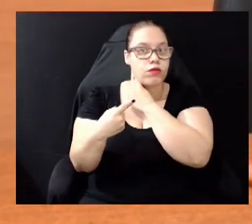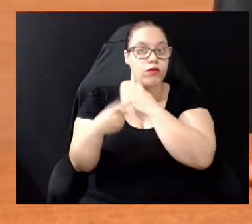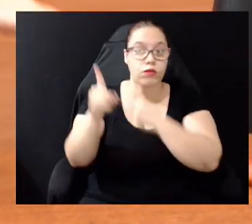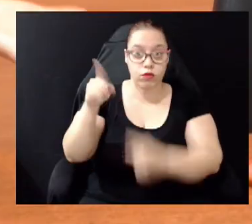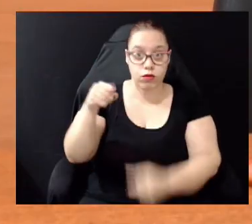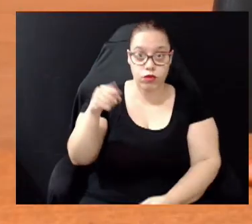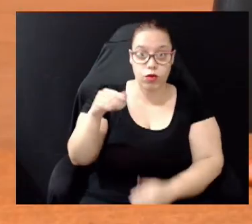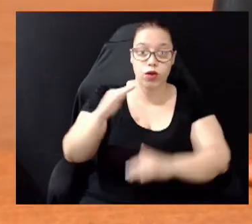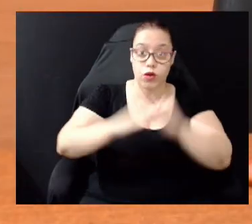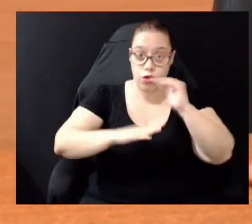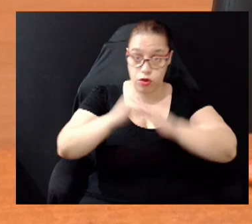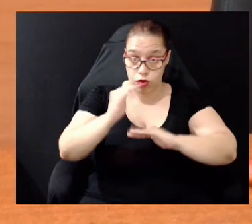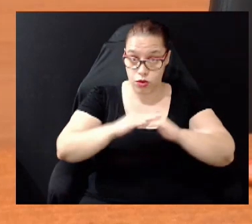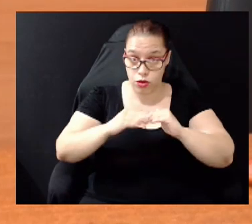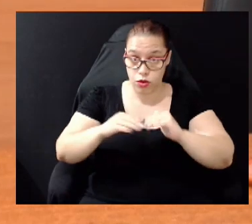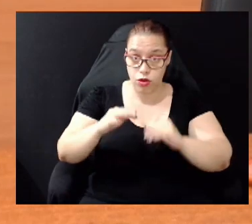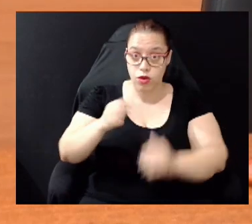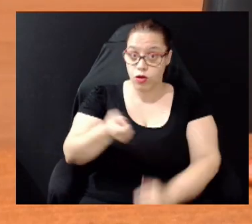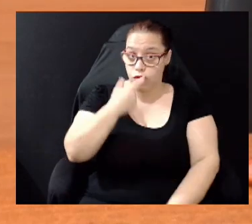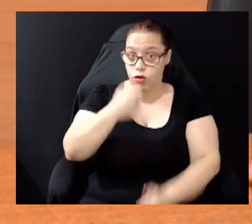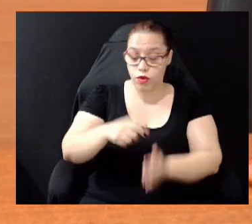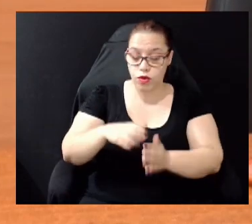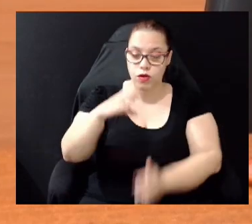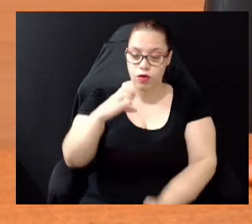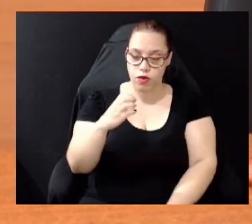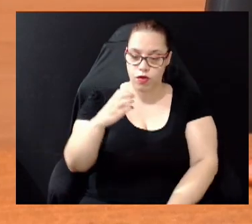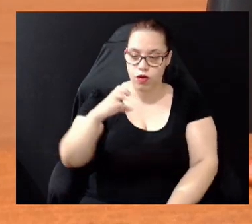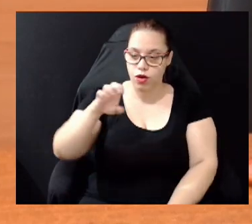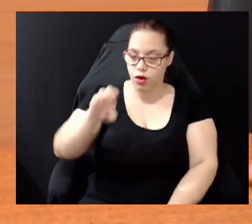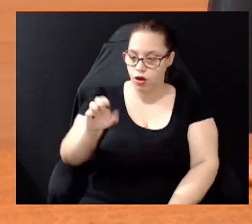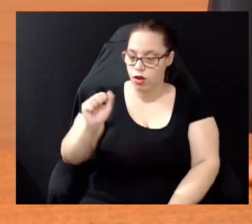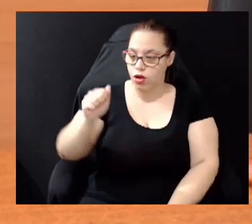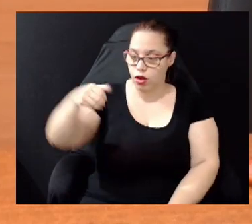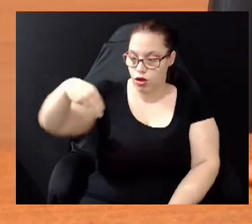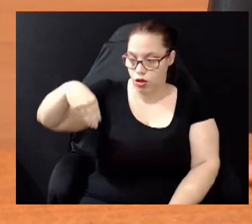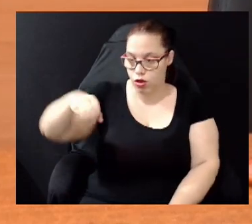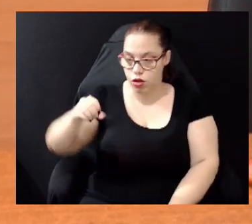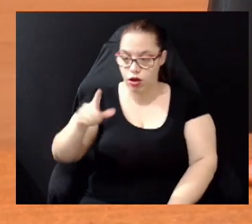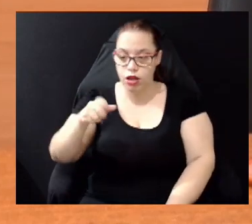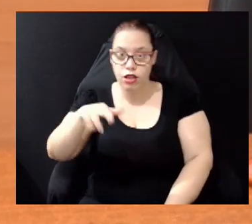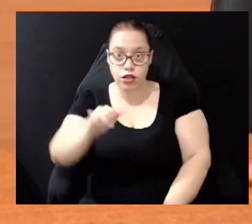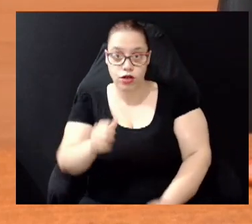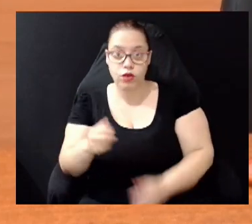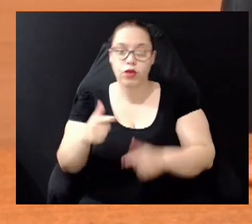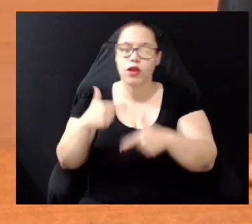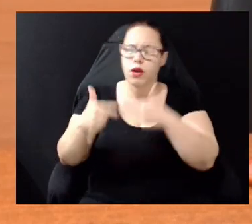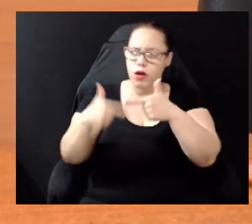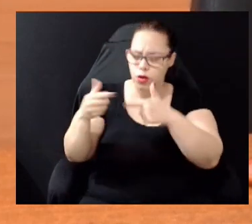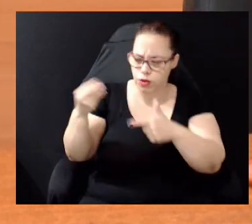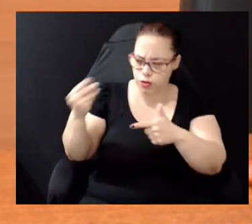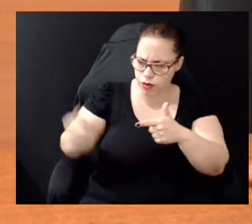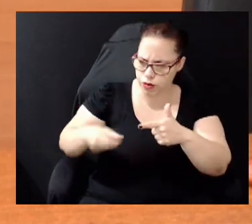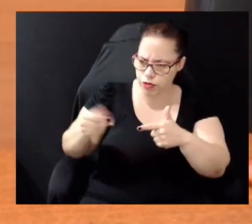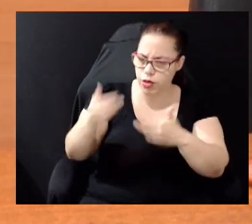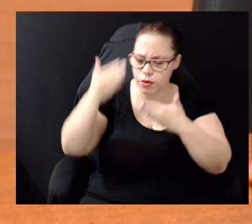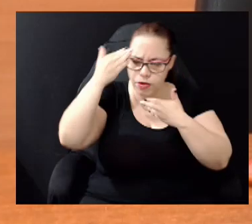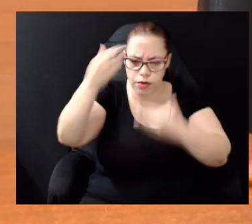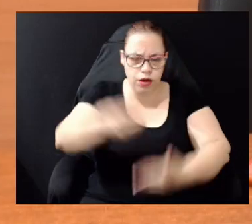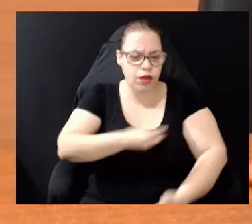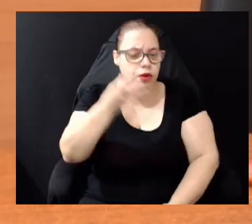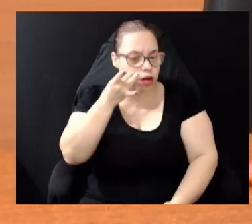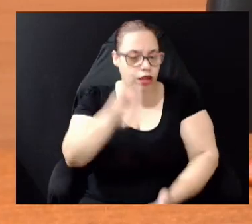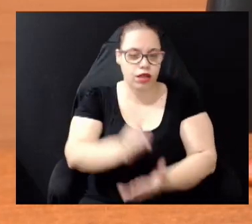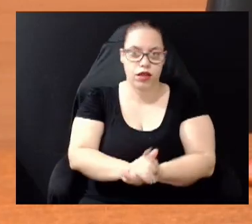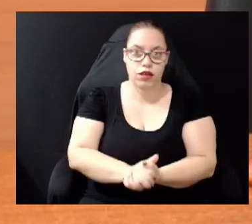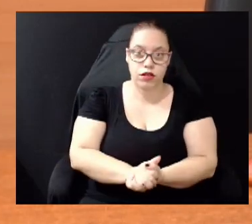que a Fernanda até citou, do SEAMO. Estamos aqui com a Lígia, que trabalhou muito tempo no SEAMO. Obrigada pela presença. Está,